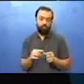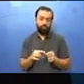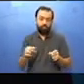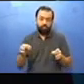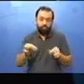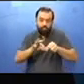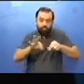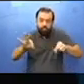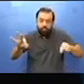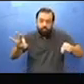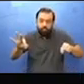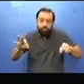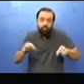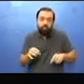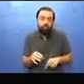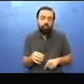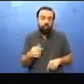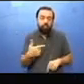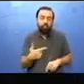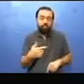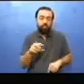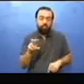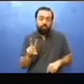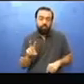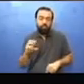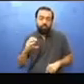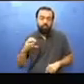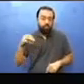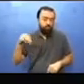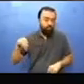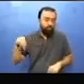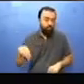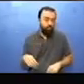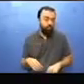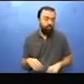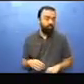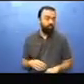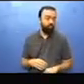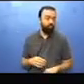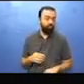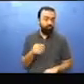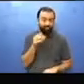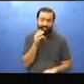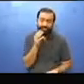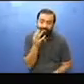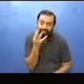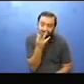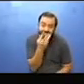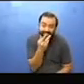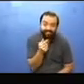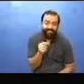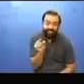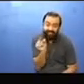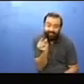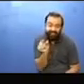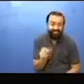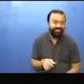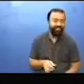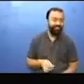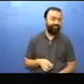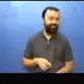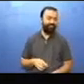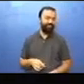centímetros e pesa 42 quilos. Olha a imagem dela nascendo, dela bebezinha, como ela é pequenininha.